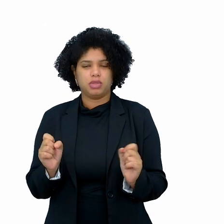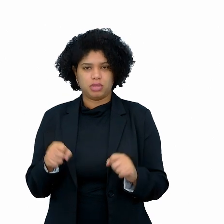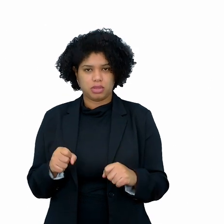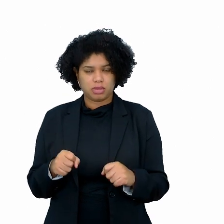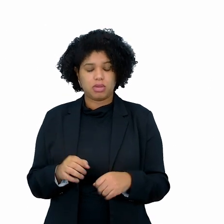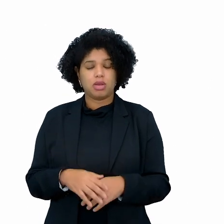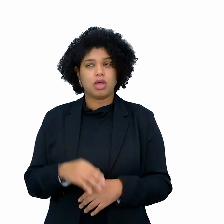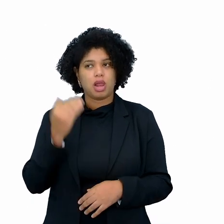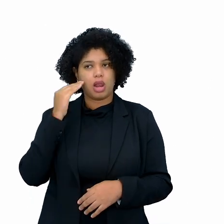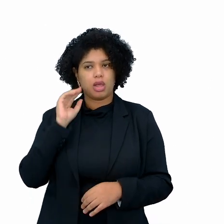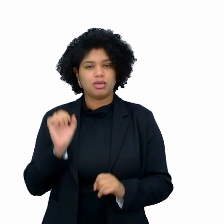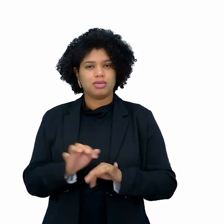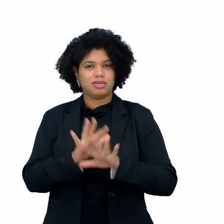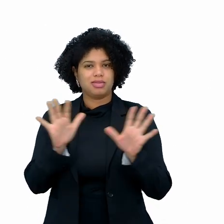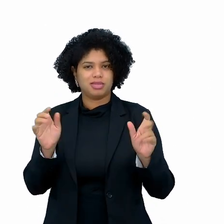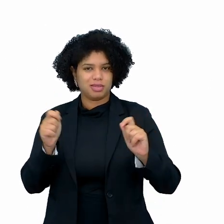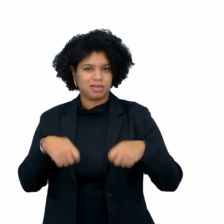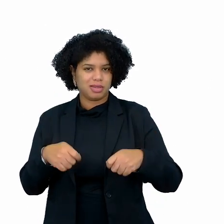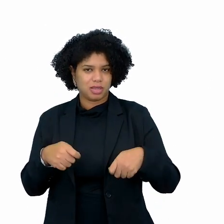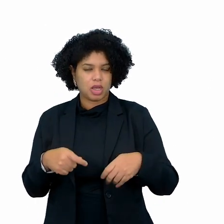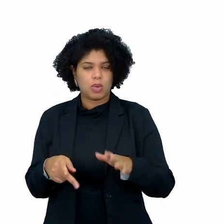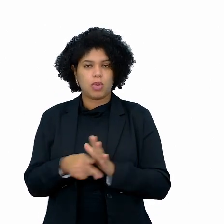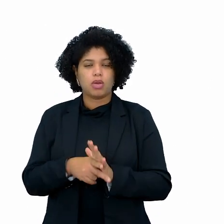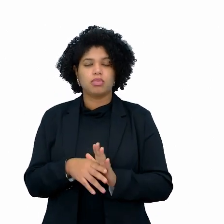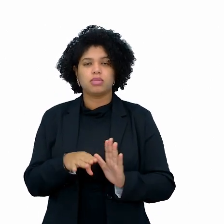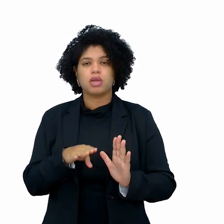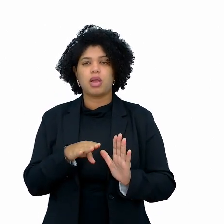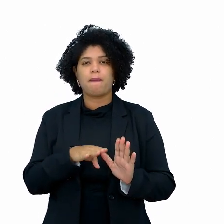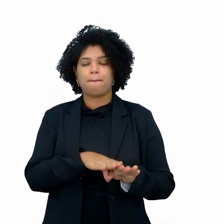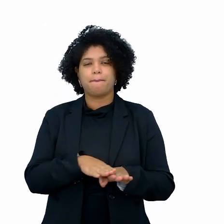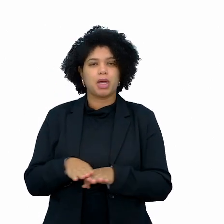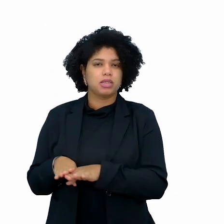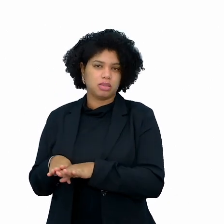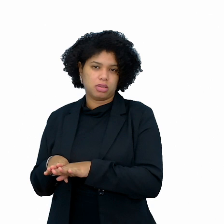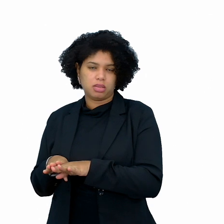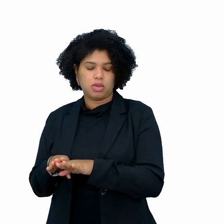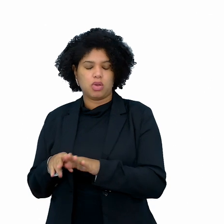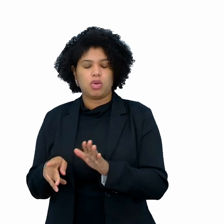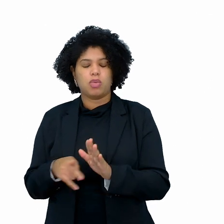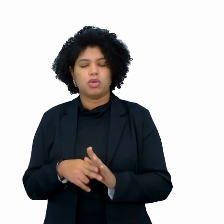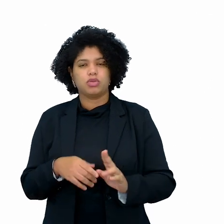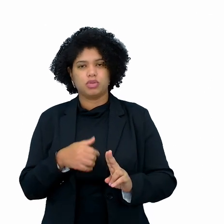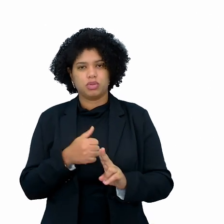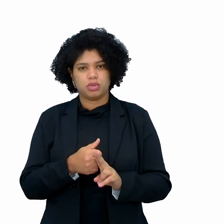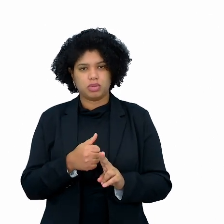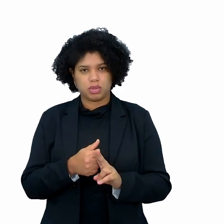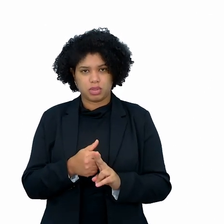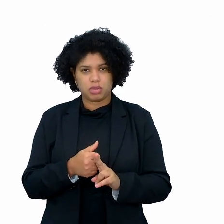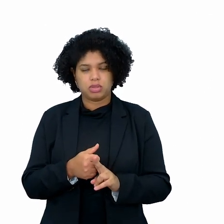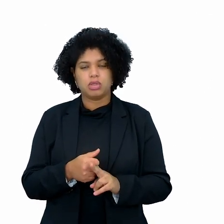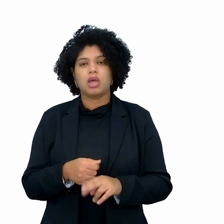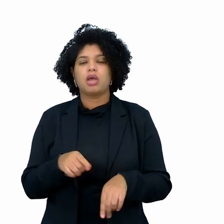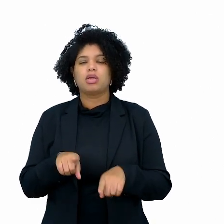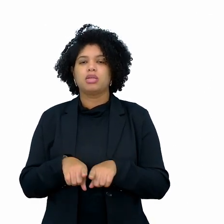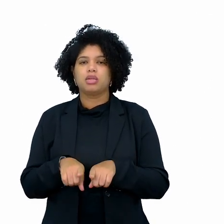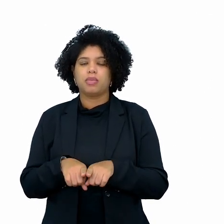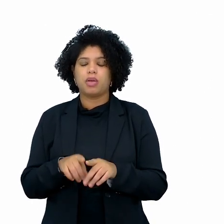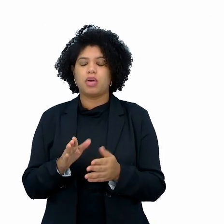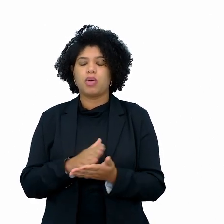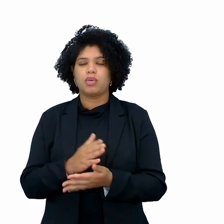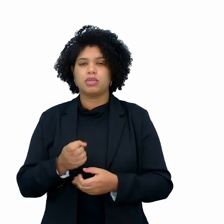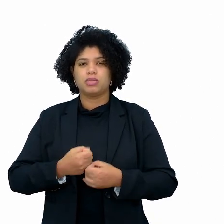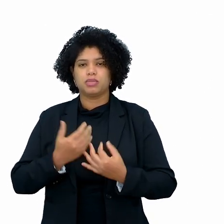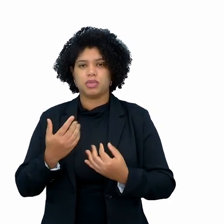e explicitar também o padrão do Sistema Internacional de Medidas e suas abreviações em expressões